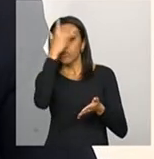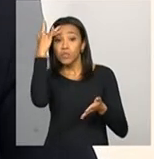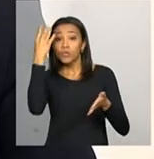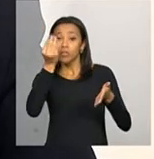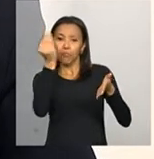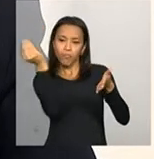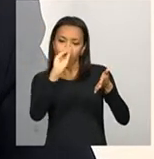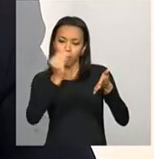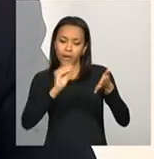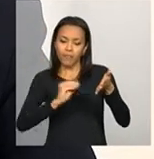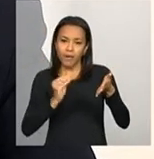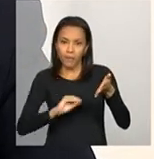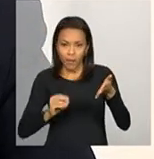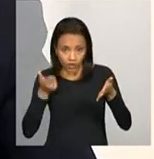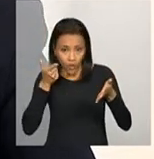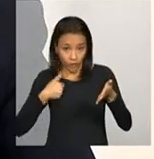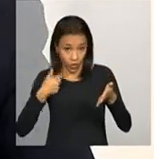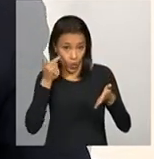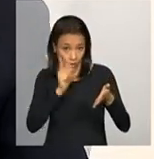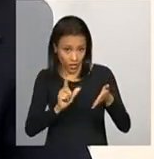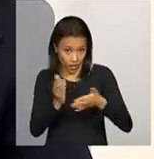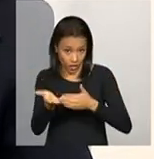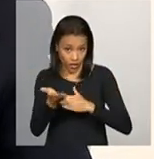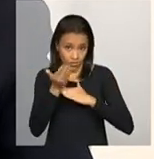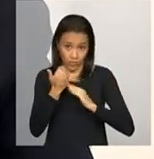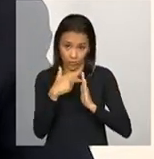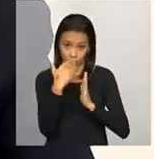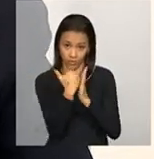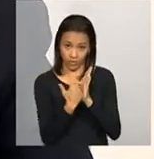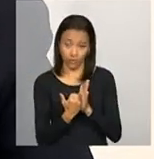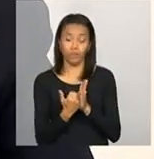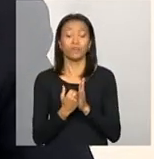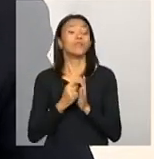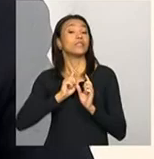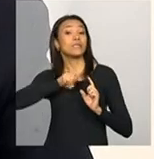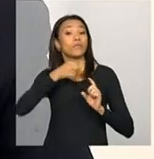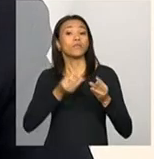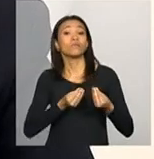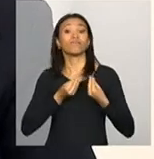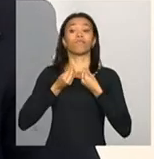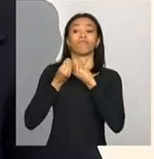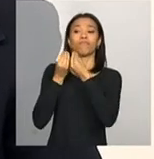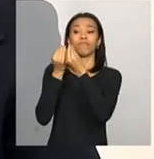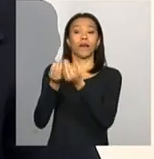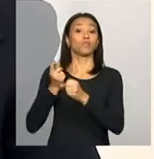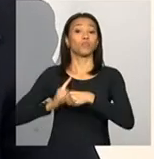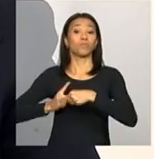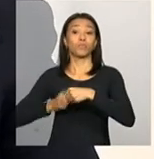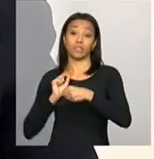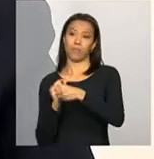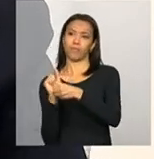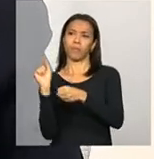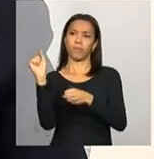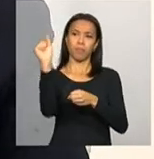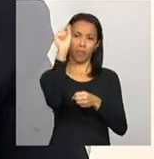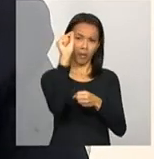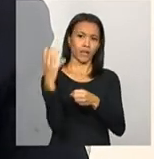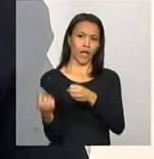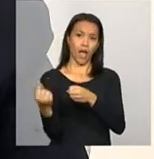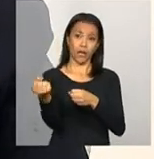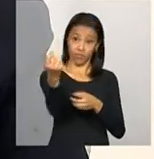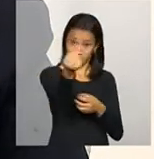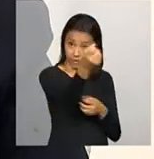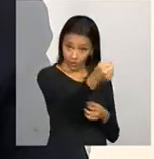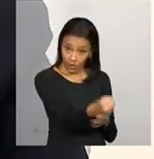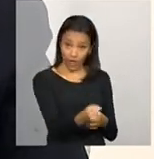né, e que passe para os municípios que fizeram adesão